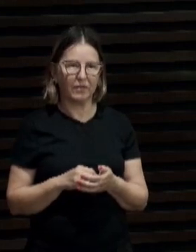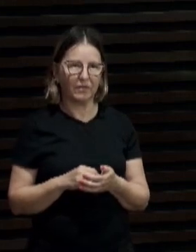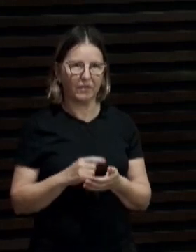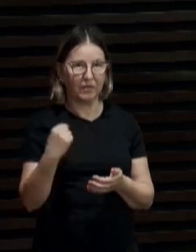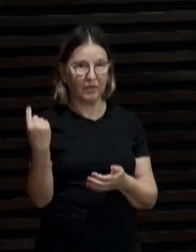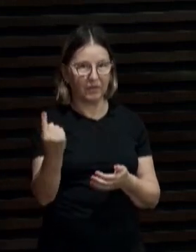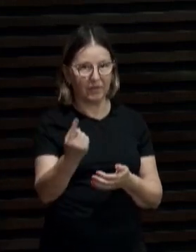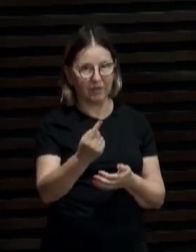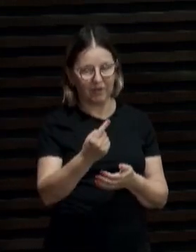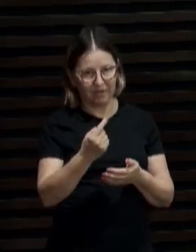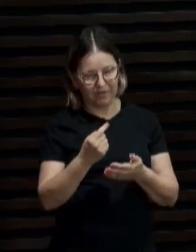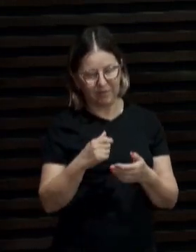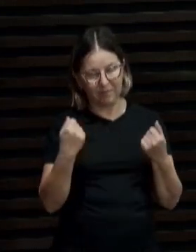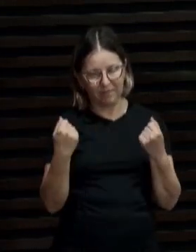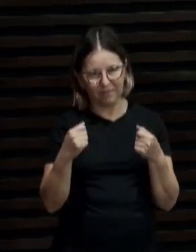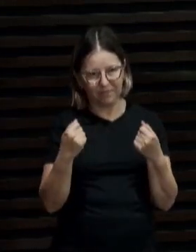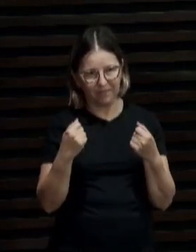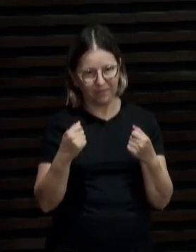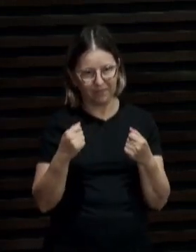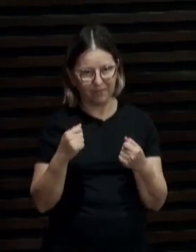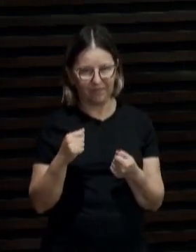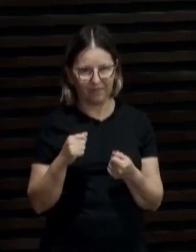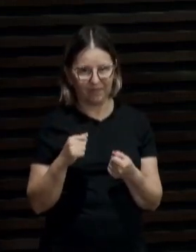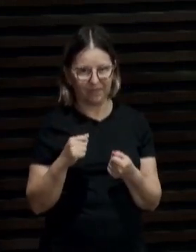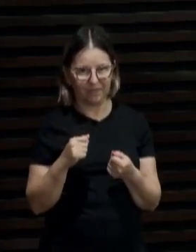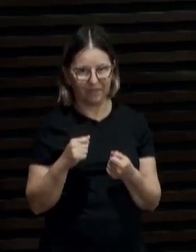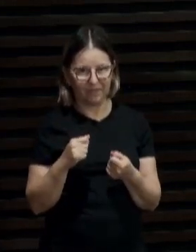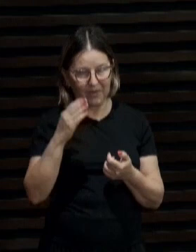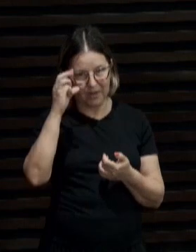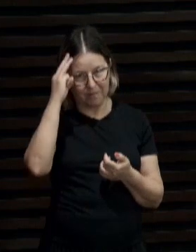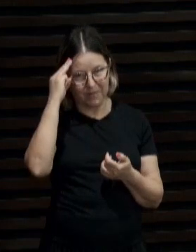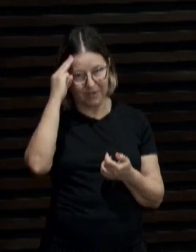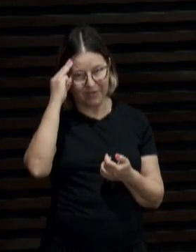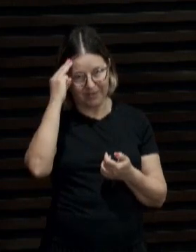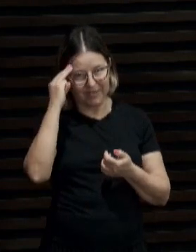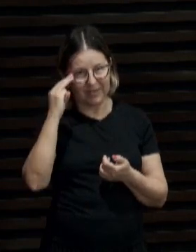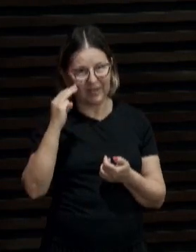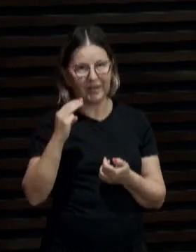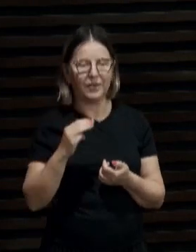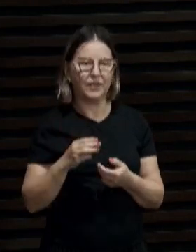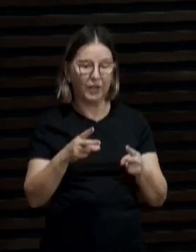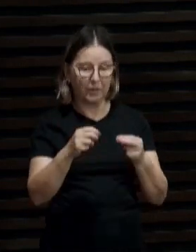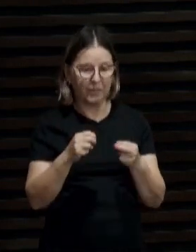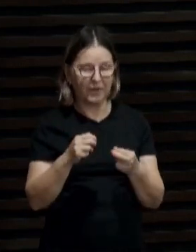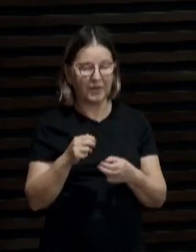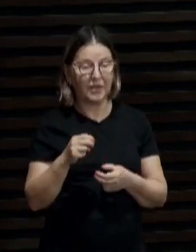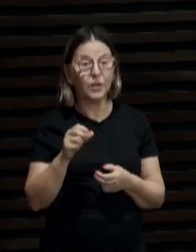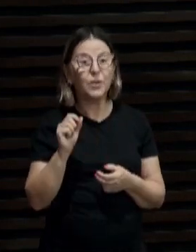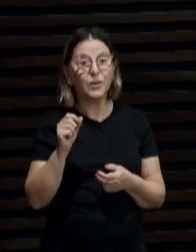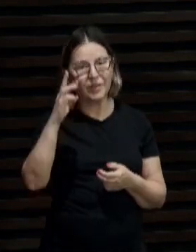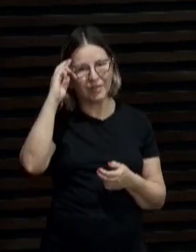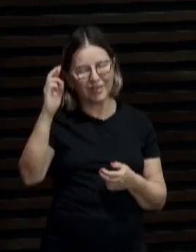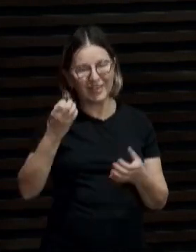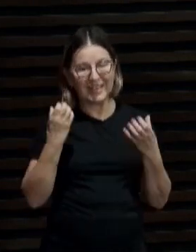ser revisitados. Nós precisamos nos debruçar sobre eles e vermos o que o Senhor tem a dizer à igreja dele nos dias de